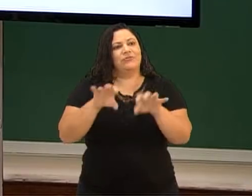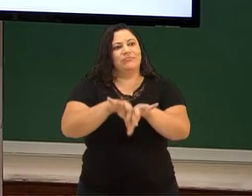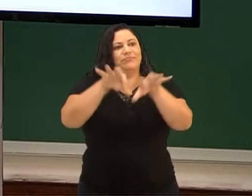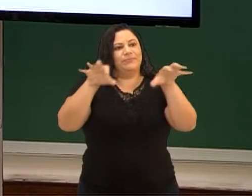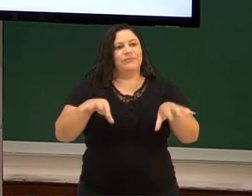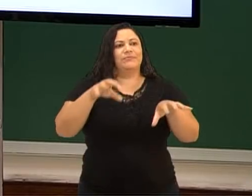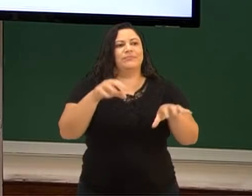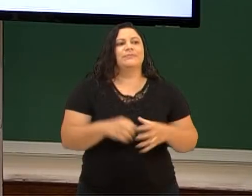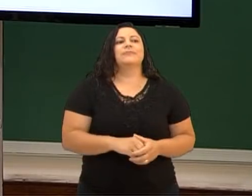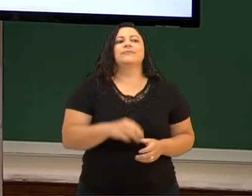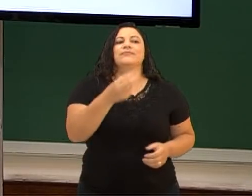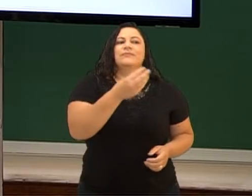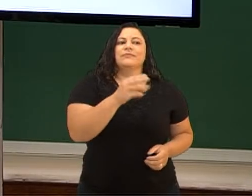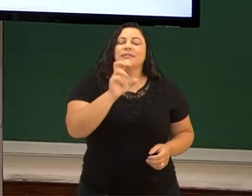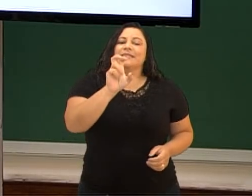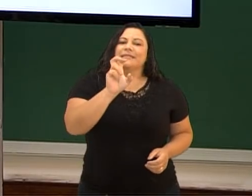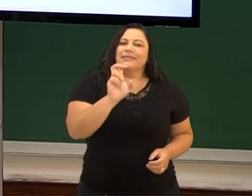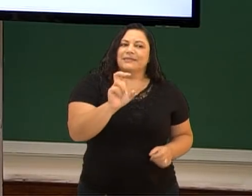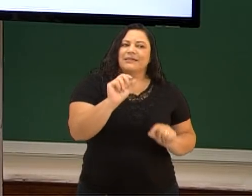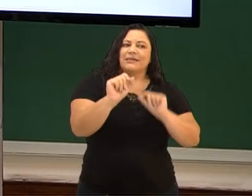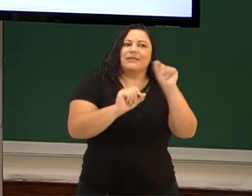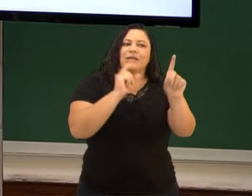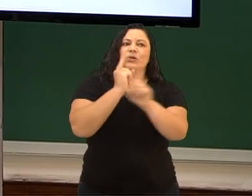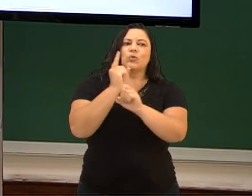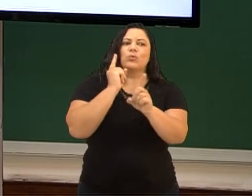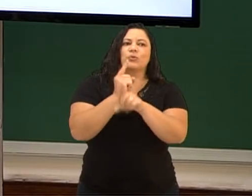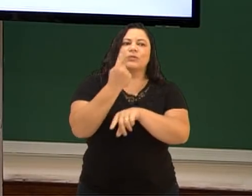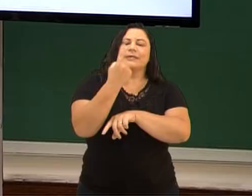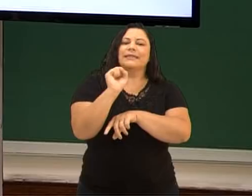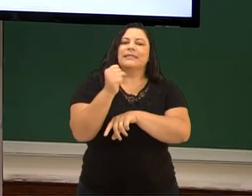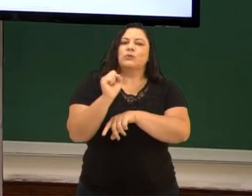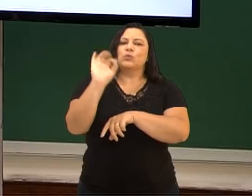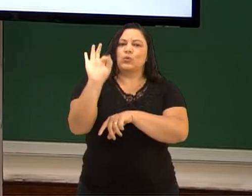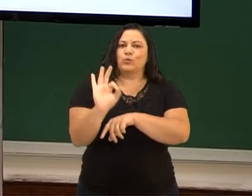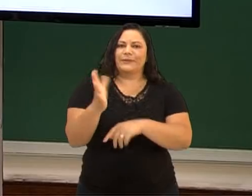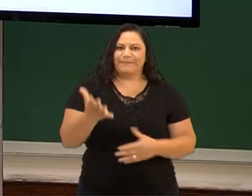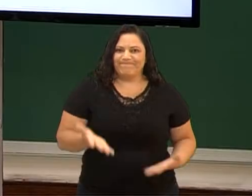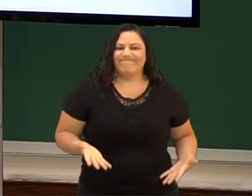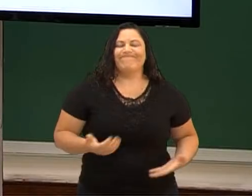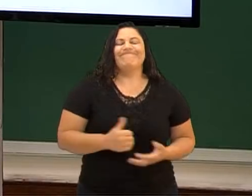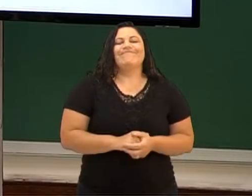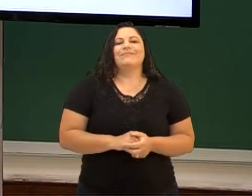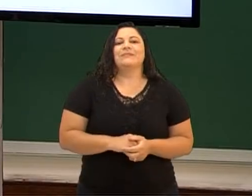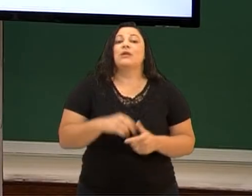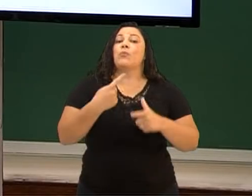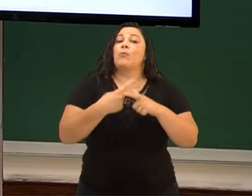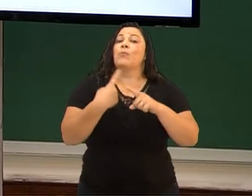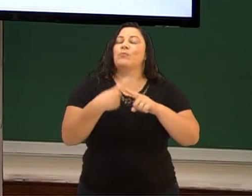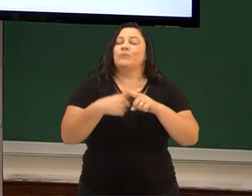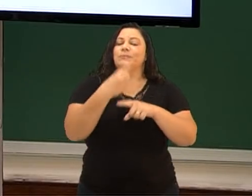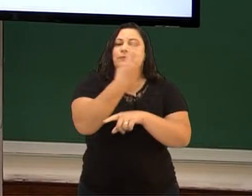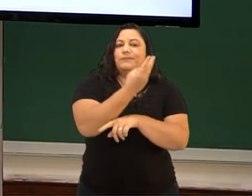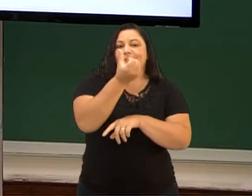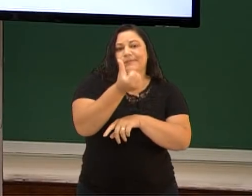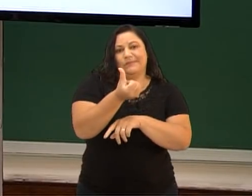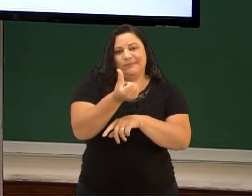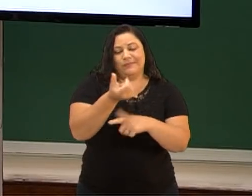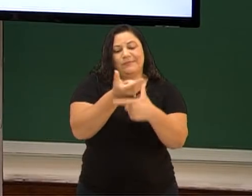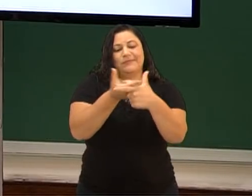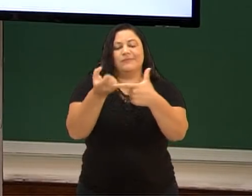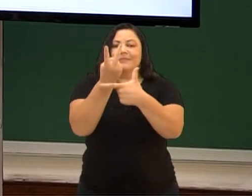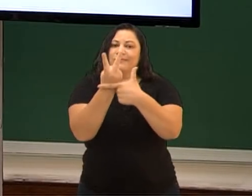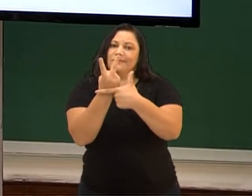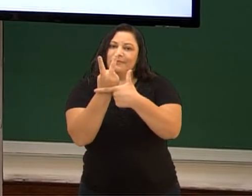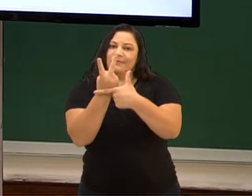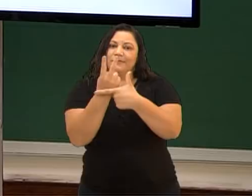36 graus. Então, a gente encontrou que essa angulação é 18, porque 36 divididos por 2 é